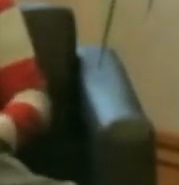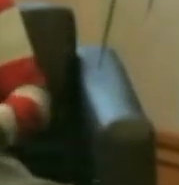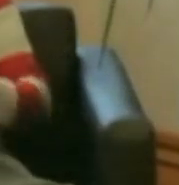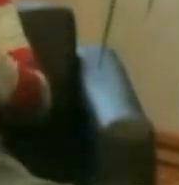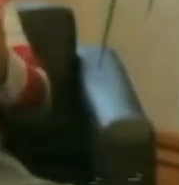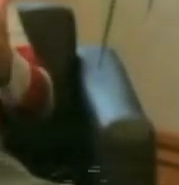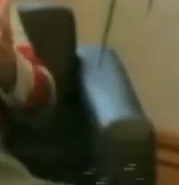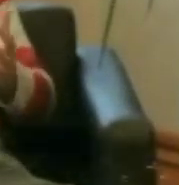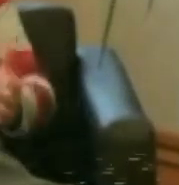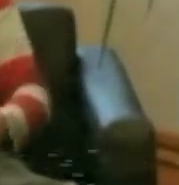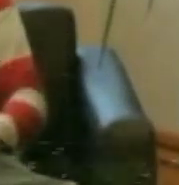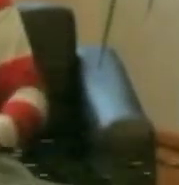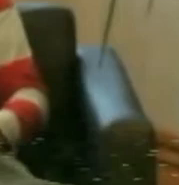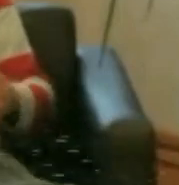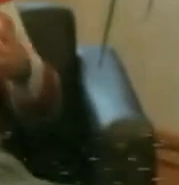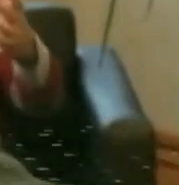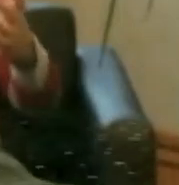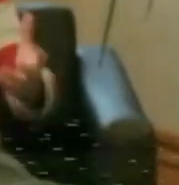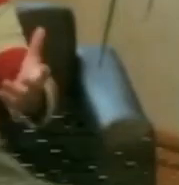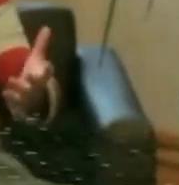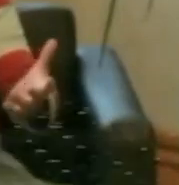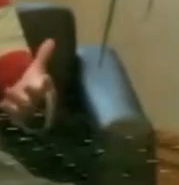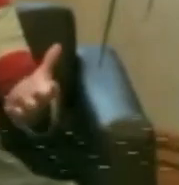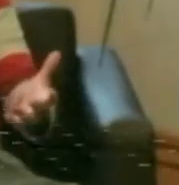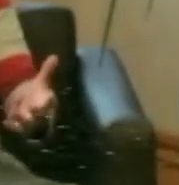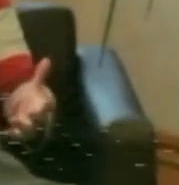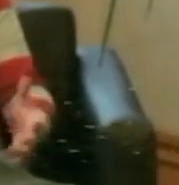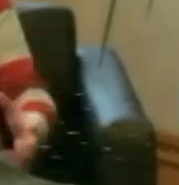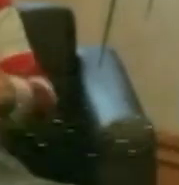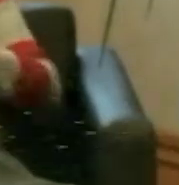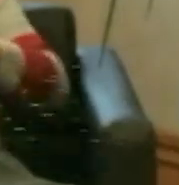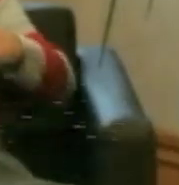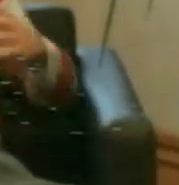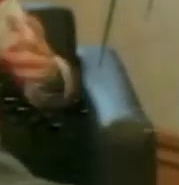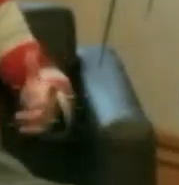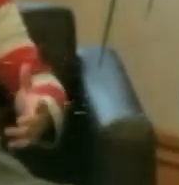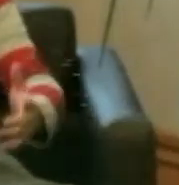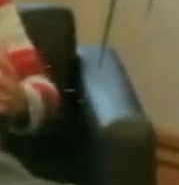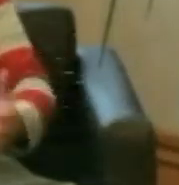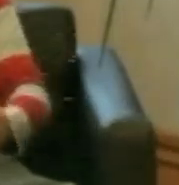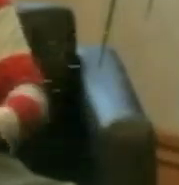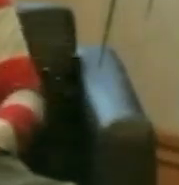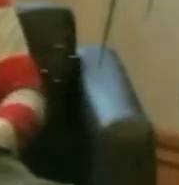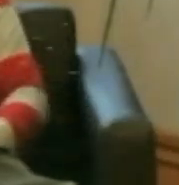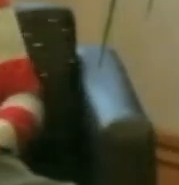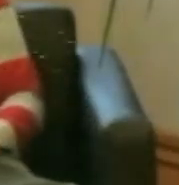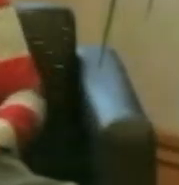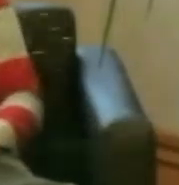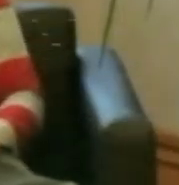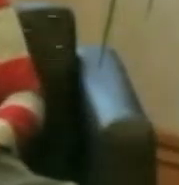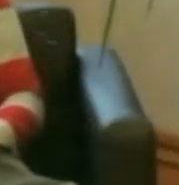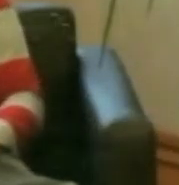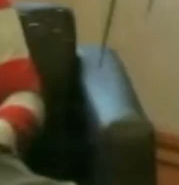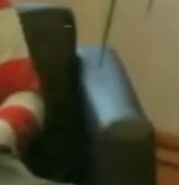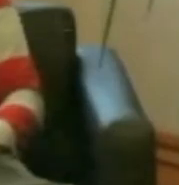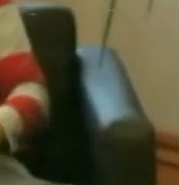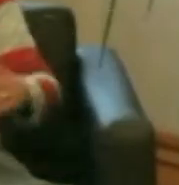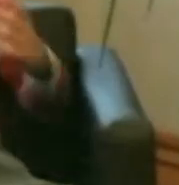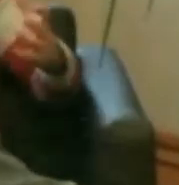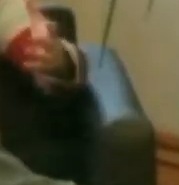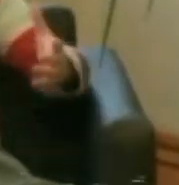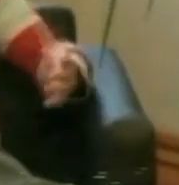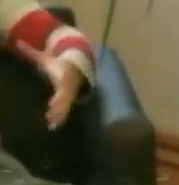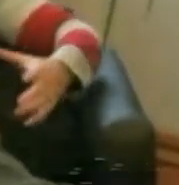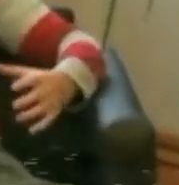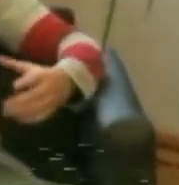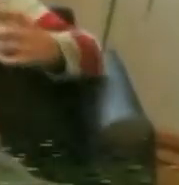um pouquinho da sua casa, onde talvez a sua célula se reúne, né? Os vários grupos de estudo da Bíblia que se reúnem nas casas.